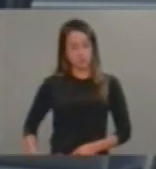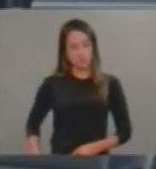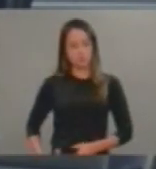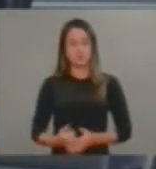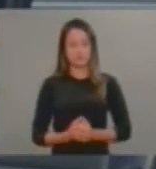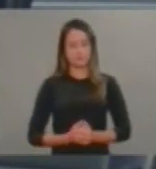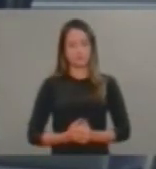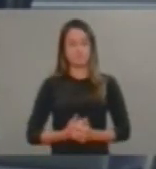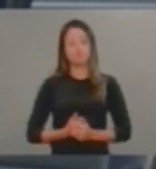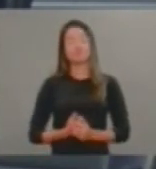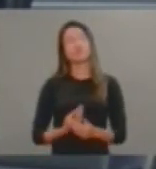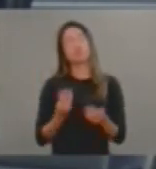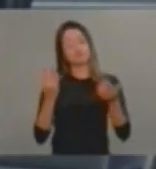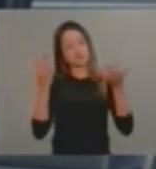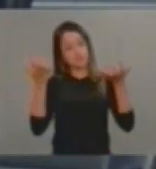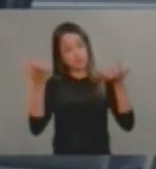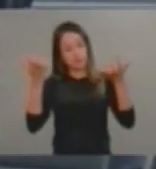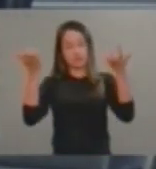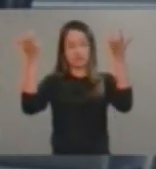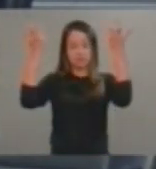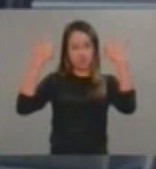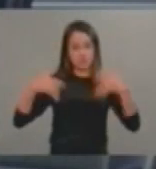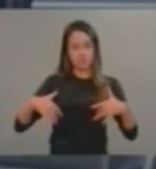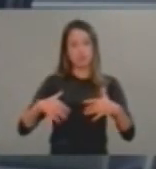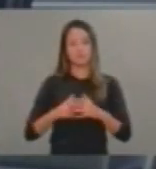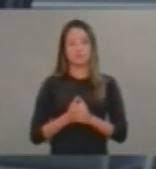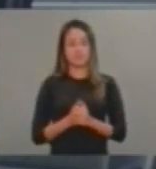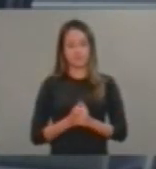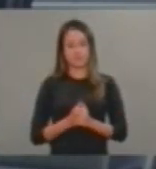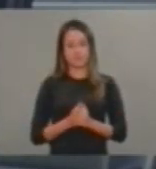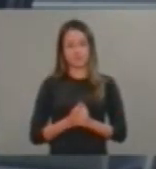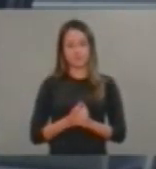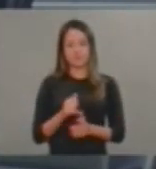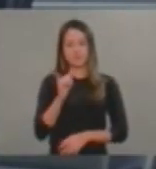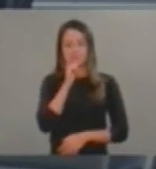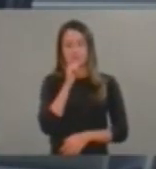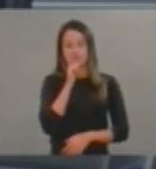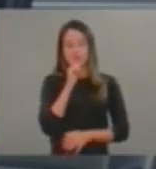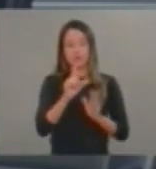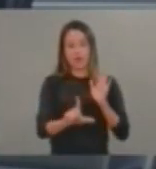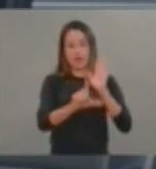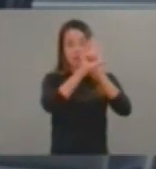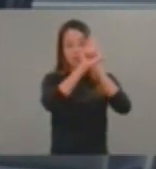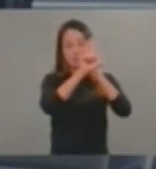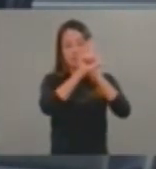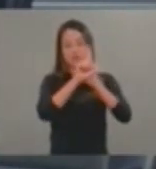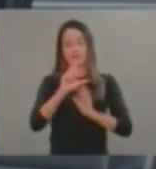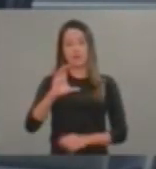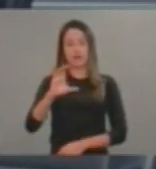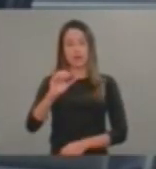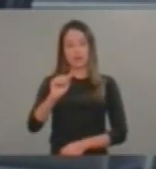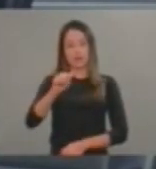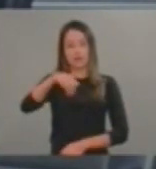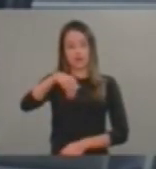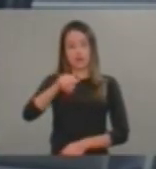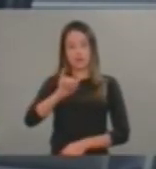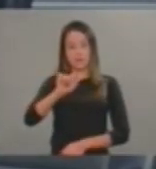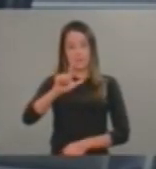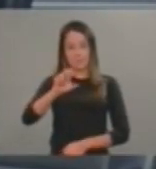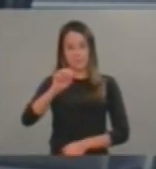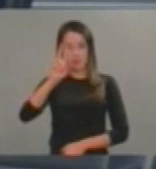aqui destacar, na fala de Vossa Excelência, a questão da Lei Camilo, que promoveu mais de 8 mil